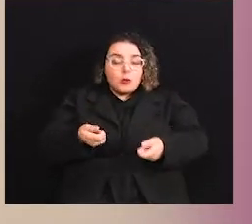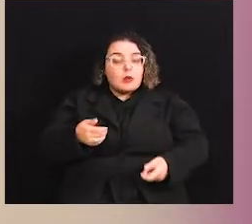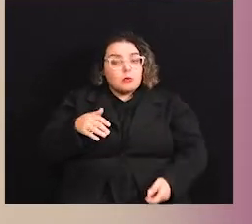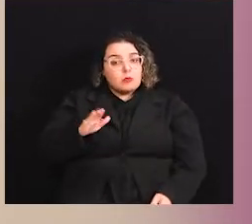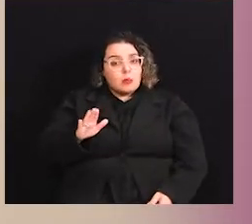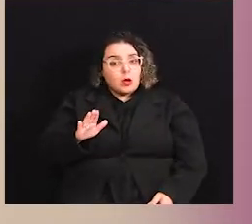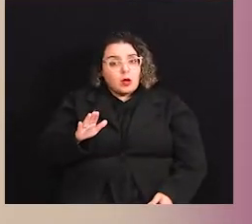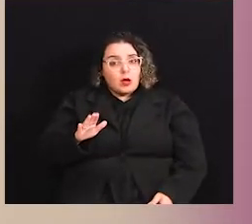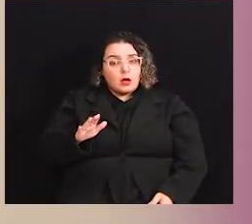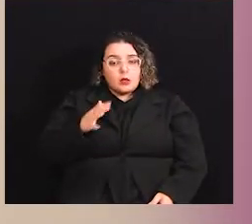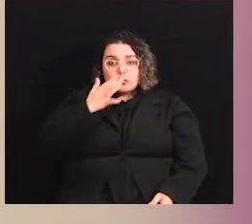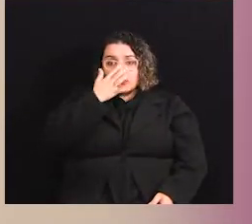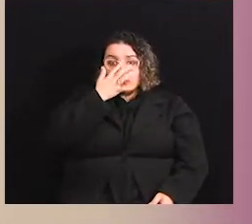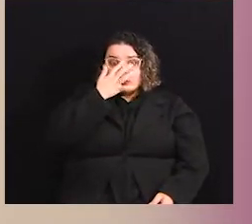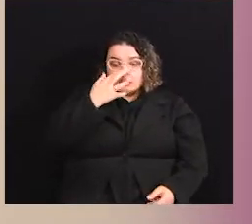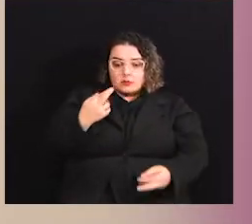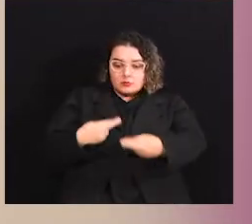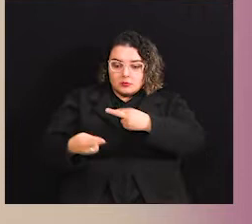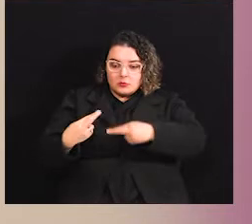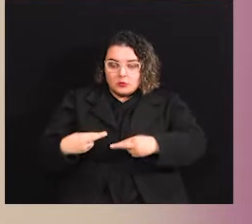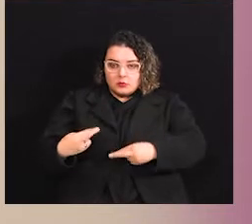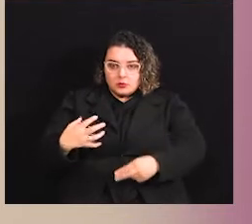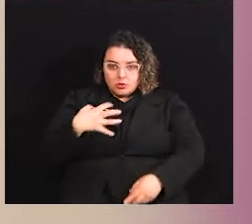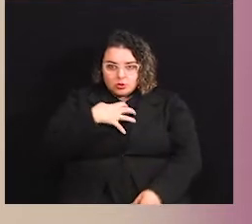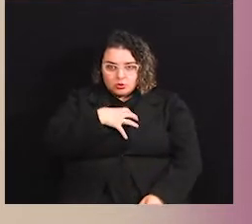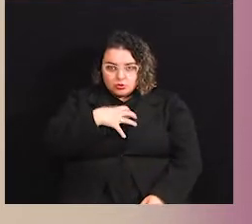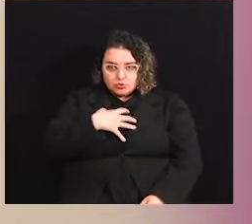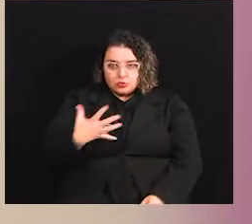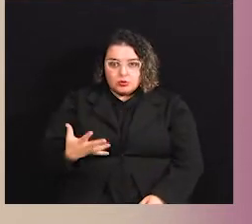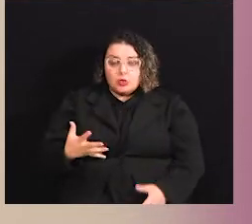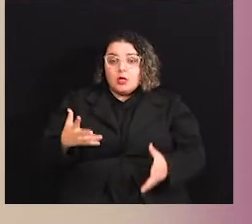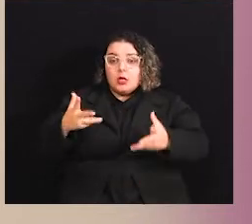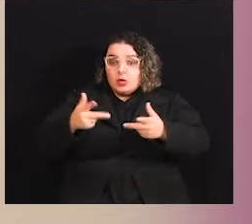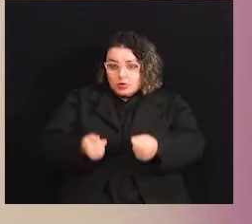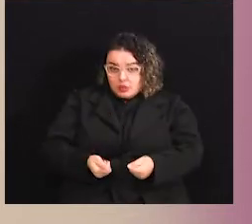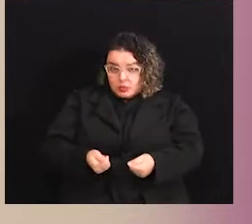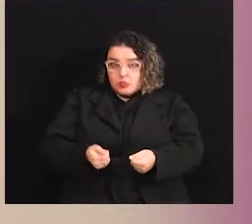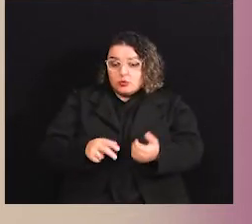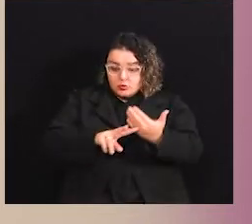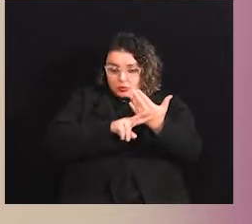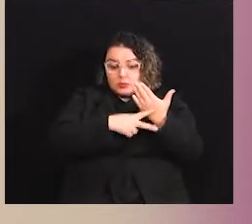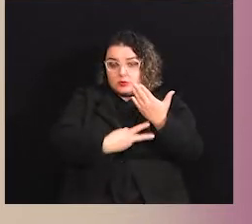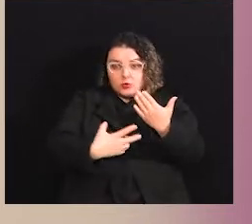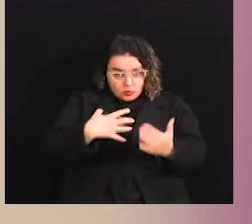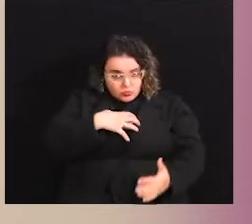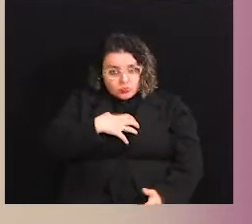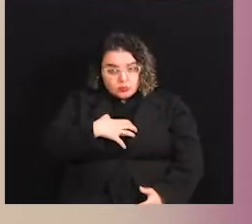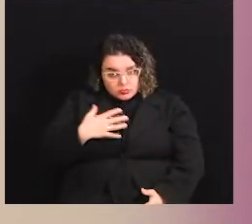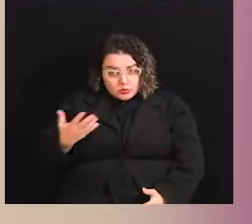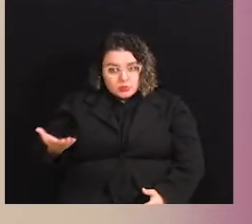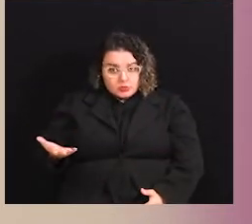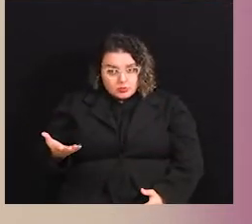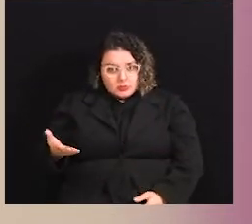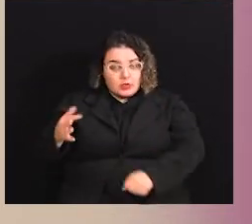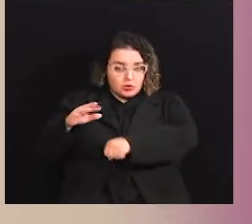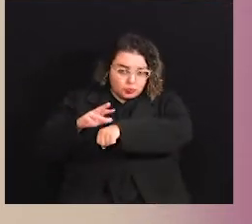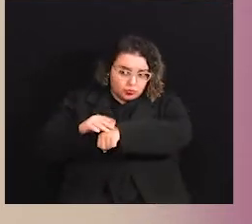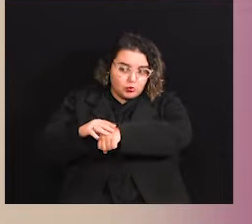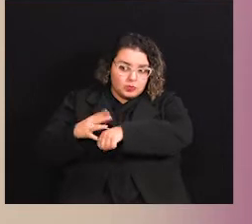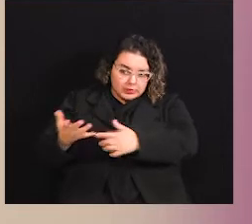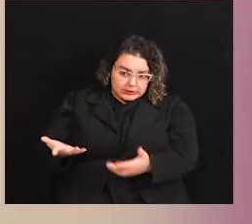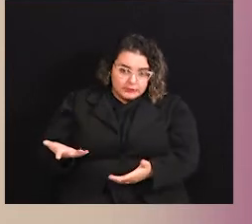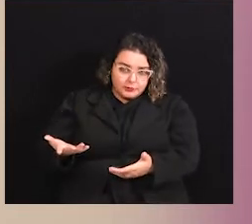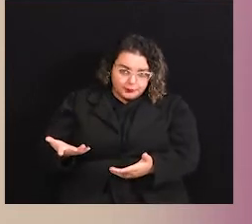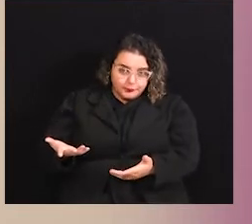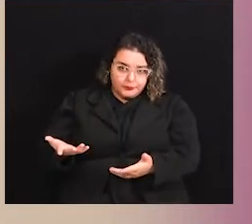mais relacionando aos sintomas e a todas as repercussões desses sintomas da intolerância. Então,